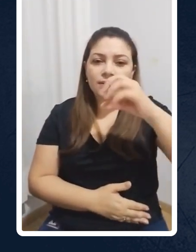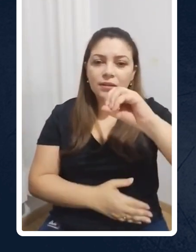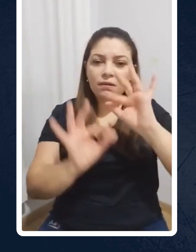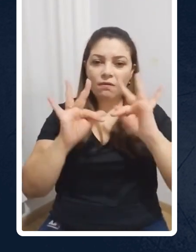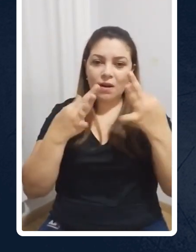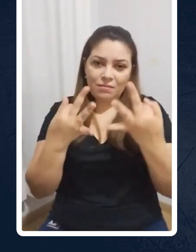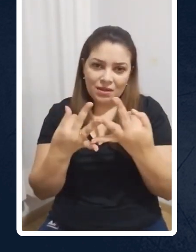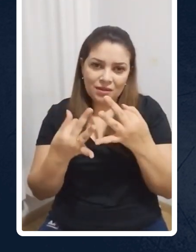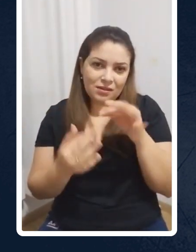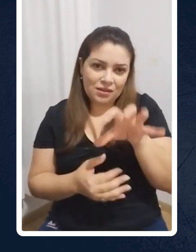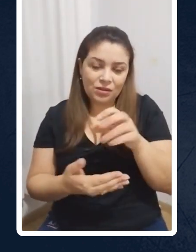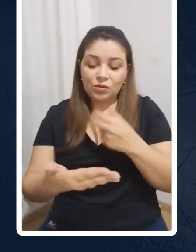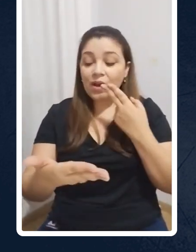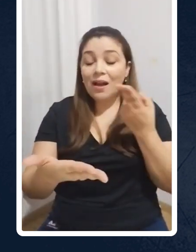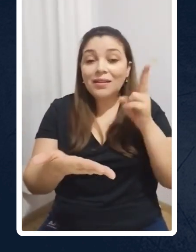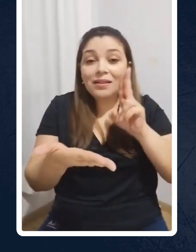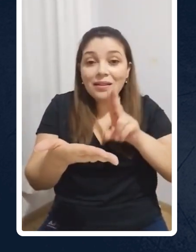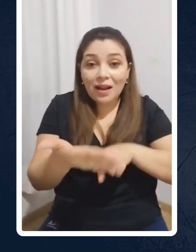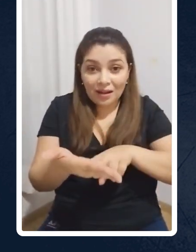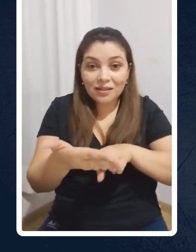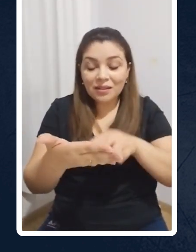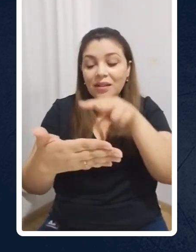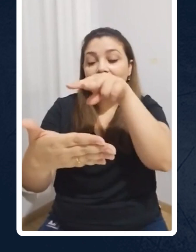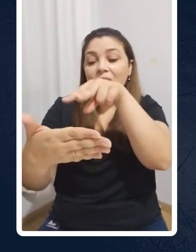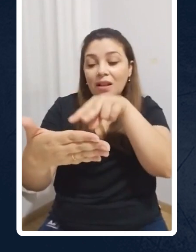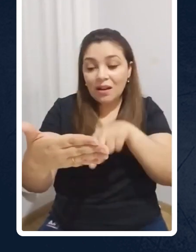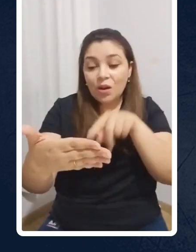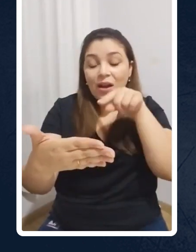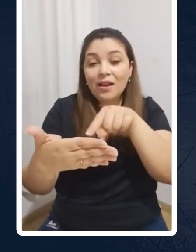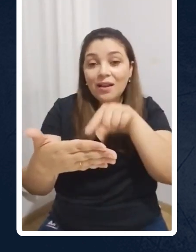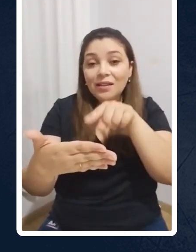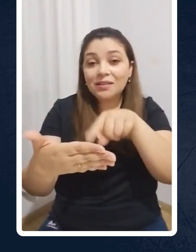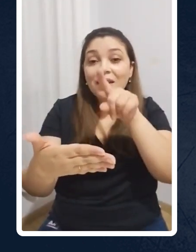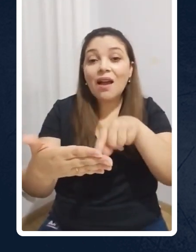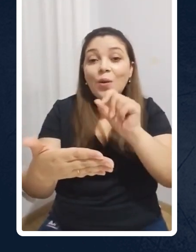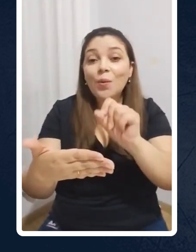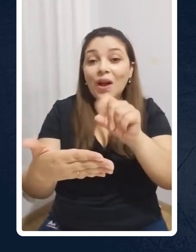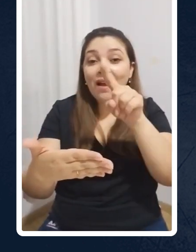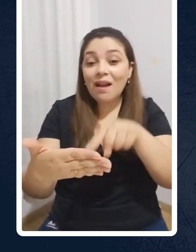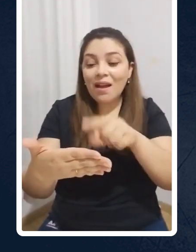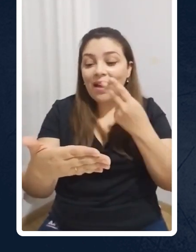Uma carta que ela havia escrito para a Janaína. Para a Janaína.